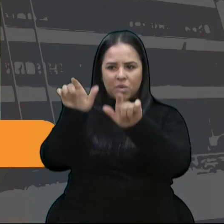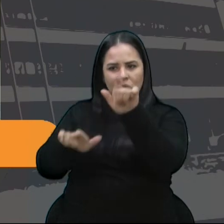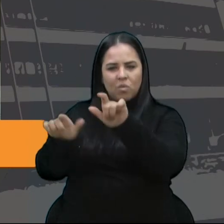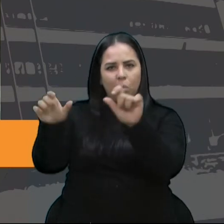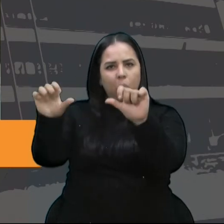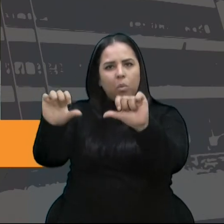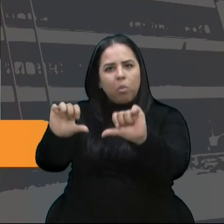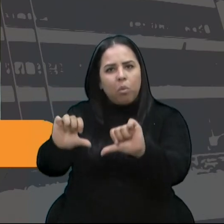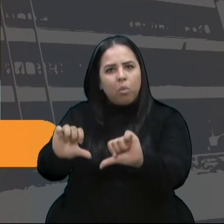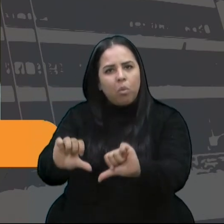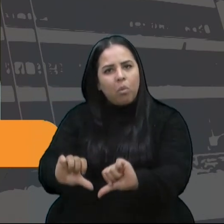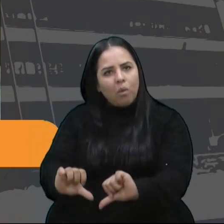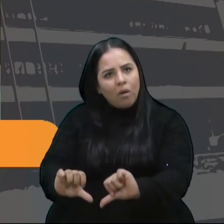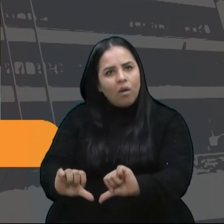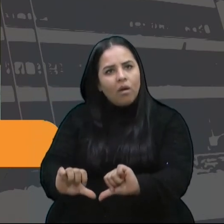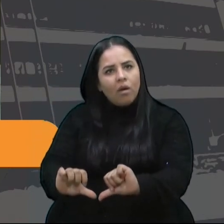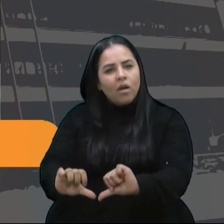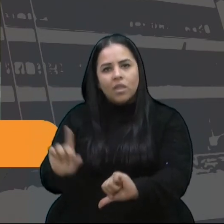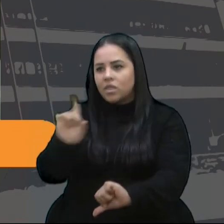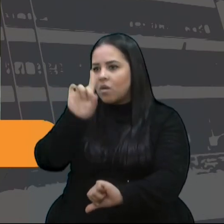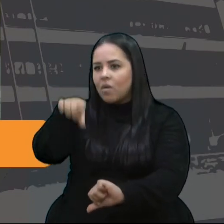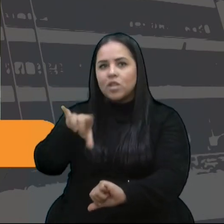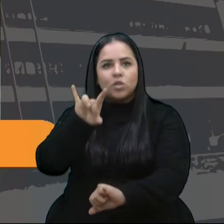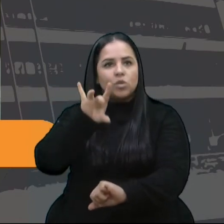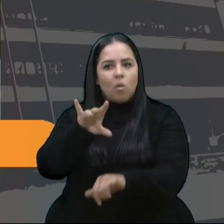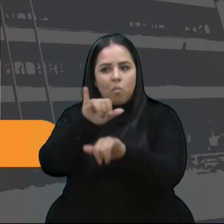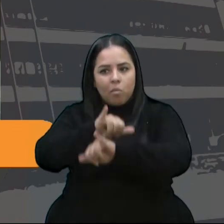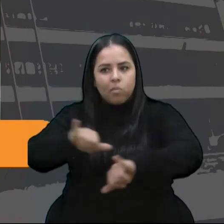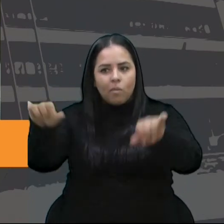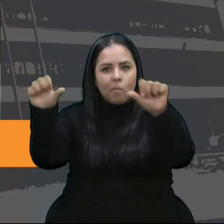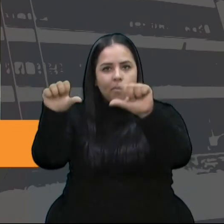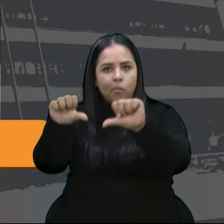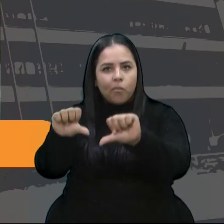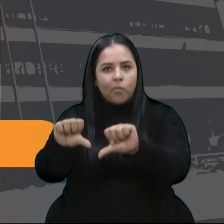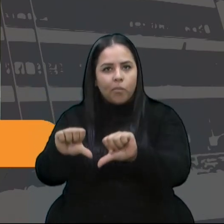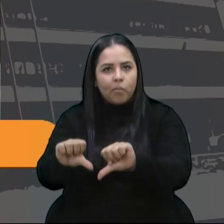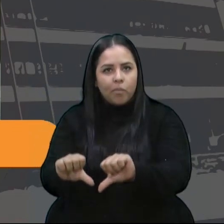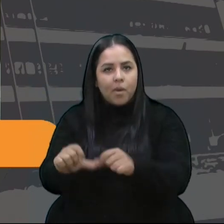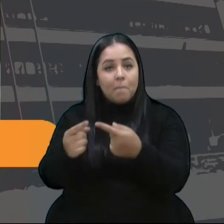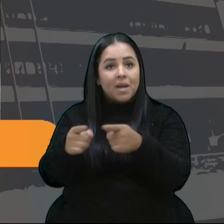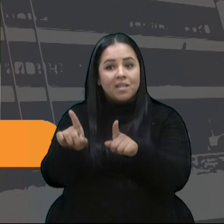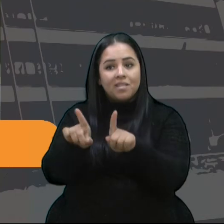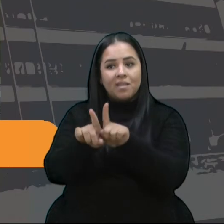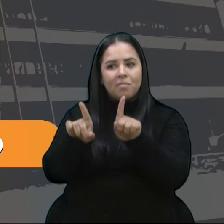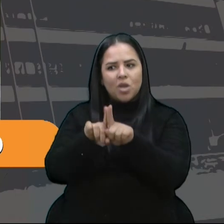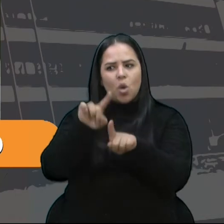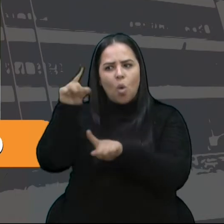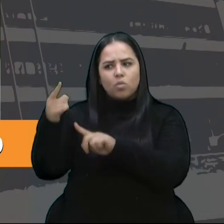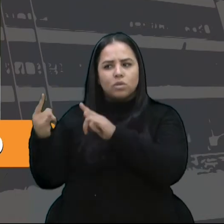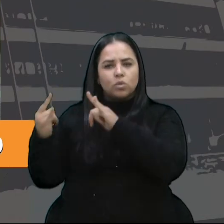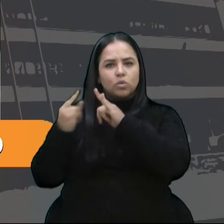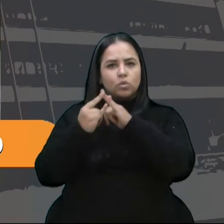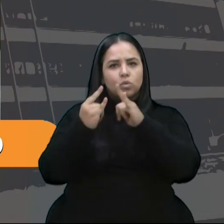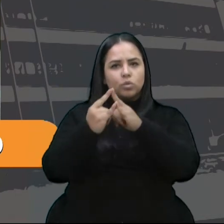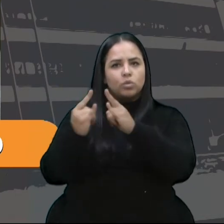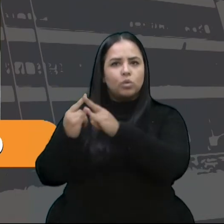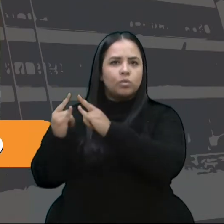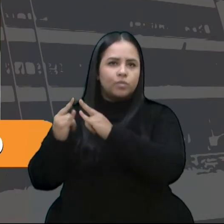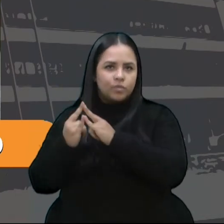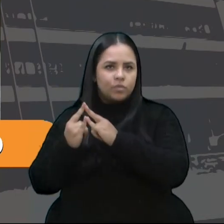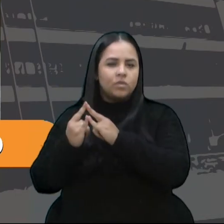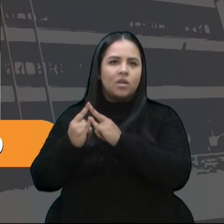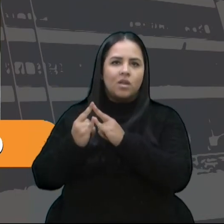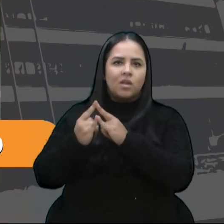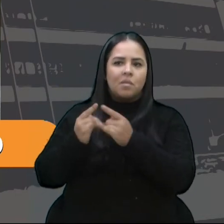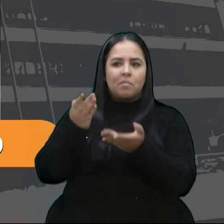E, infelizmente, não é só a mídia que vem perdendo credibilidade, são também outras instituições que vem